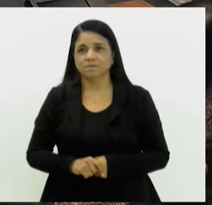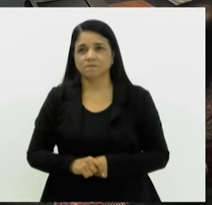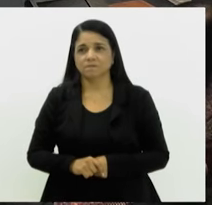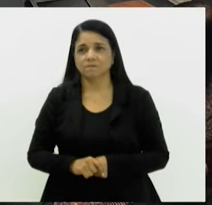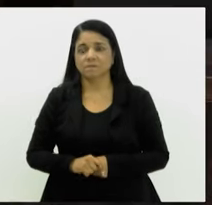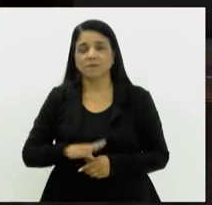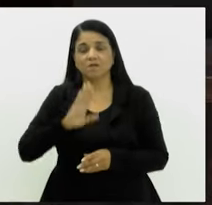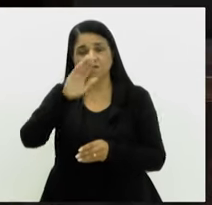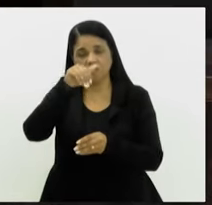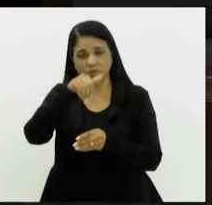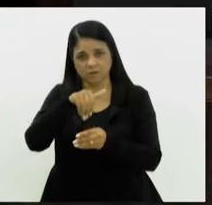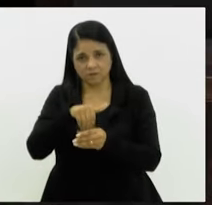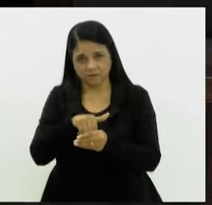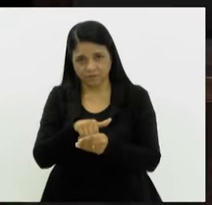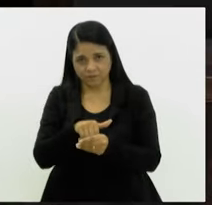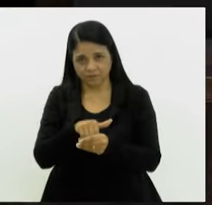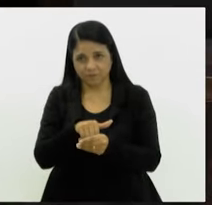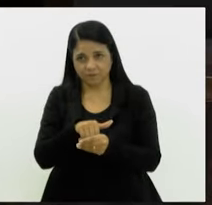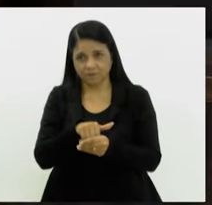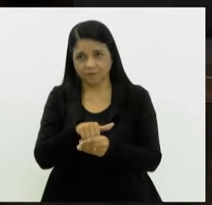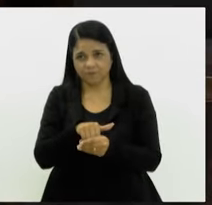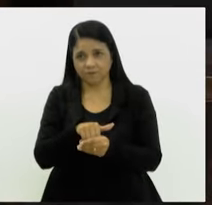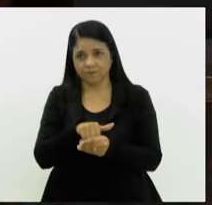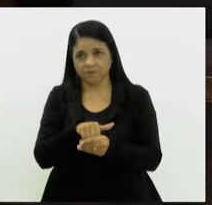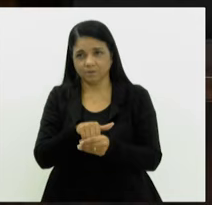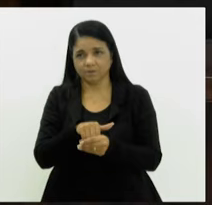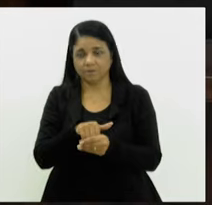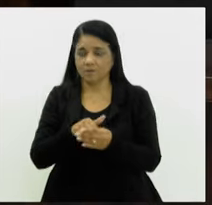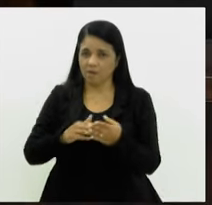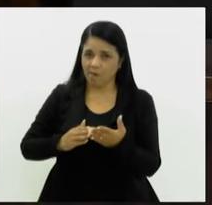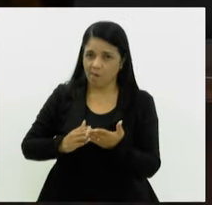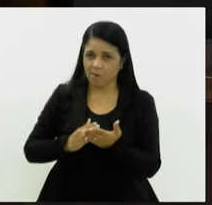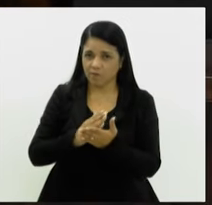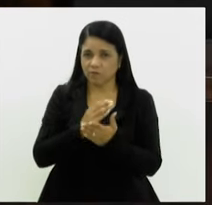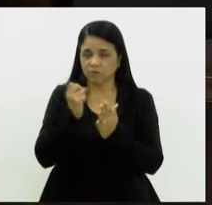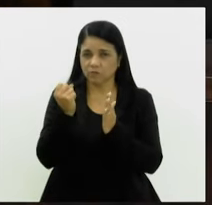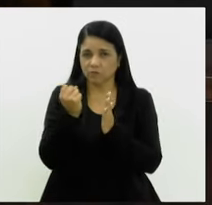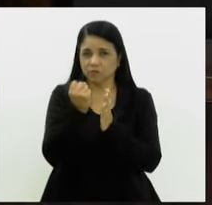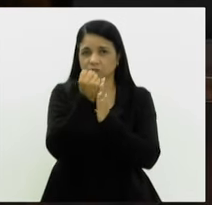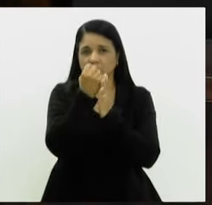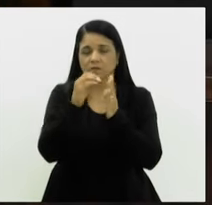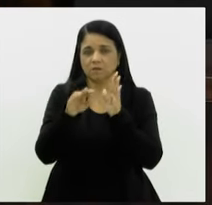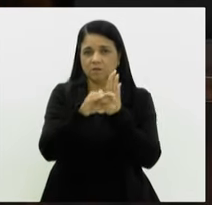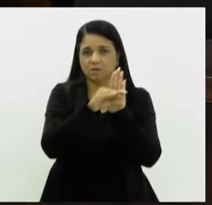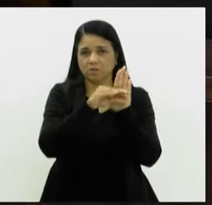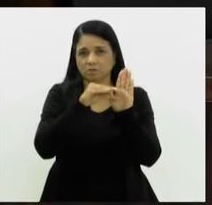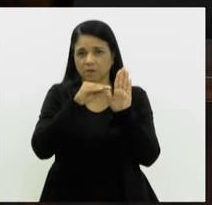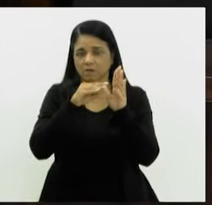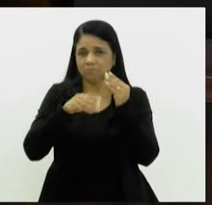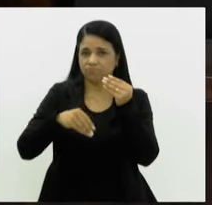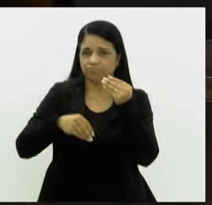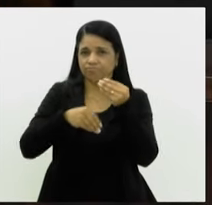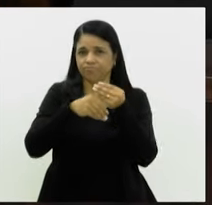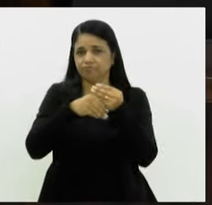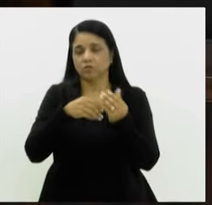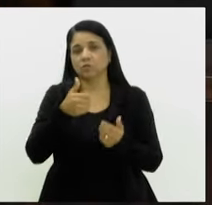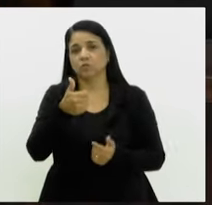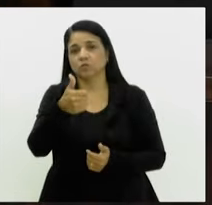Em votação, a aprovação do destaque da emenda supressiva número 18.